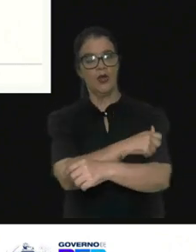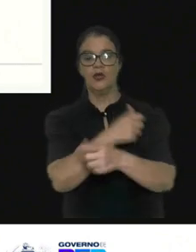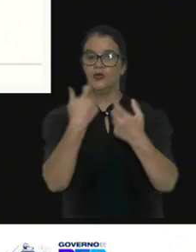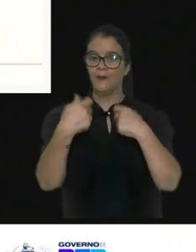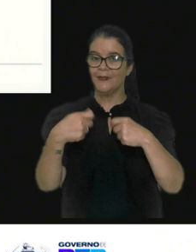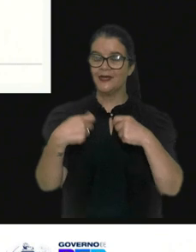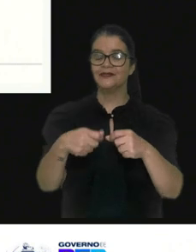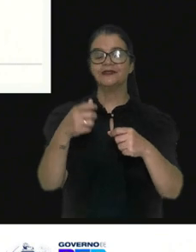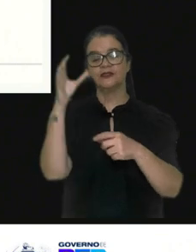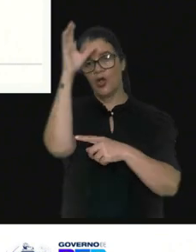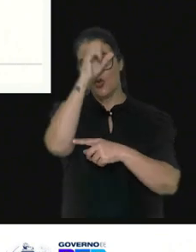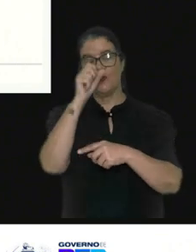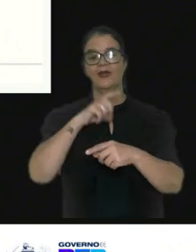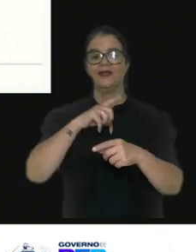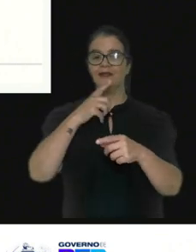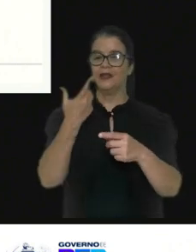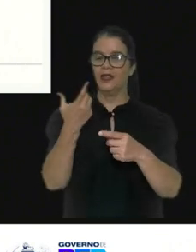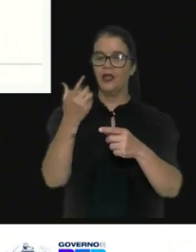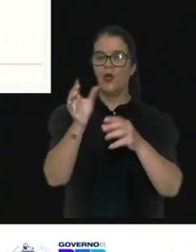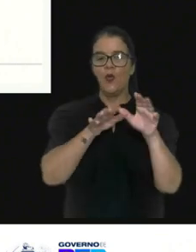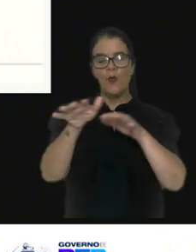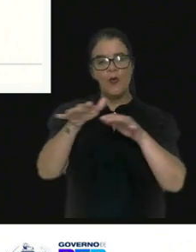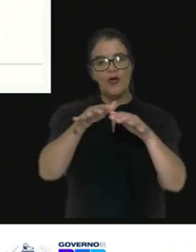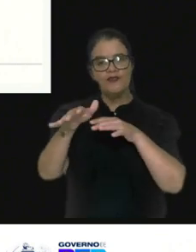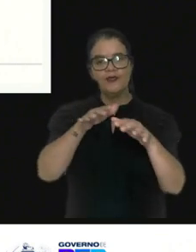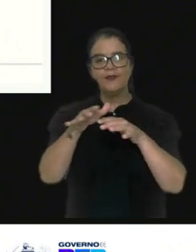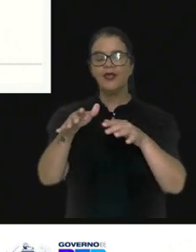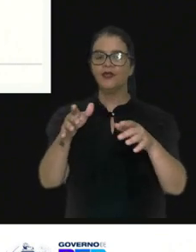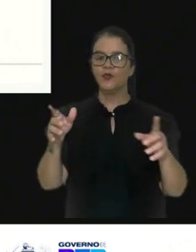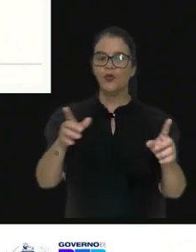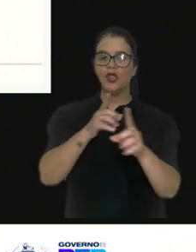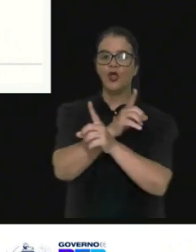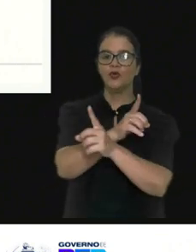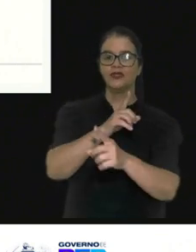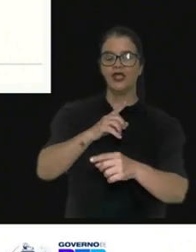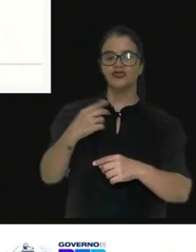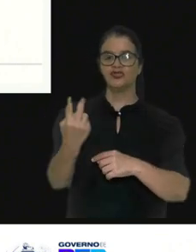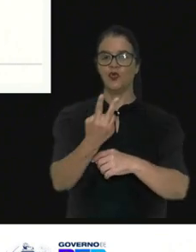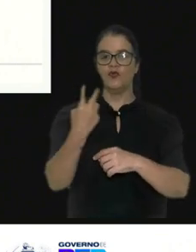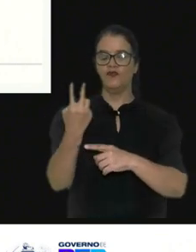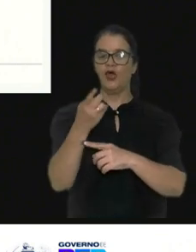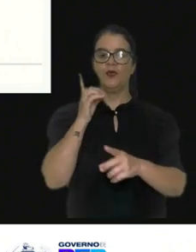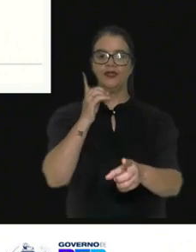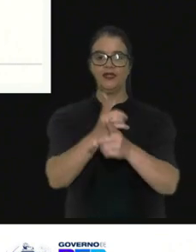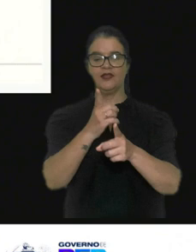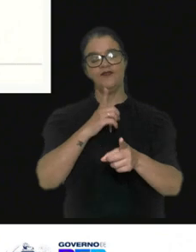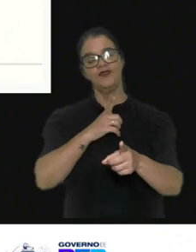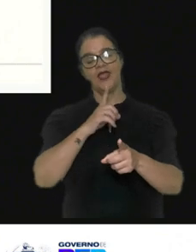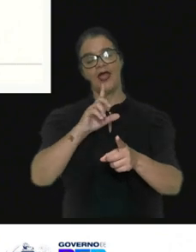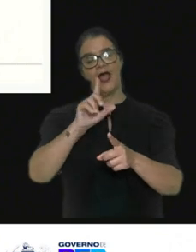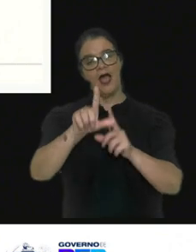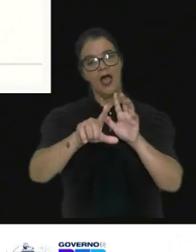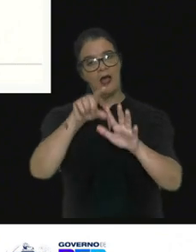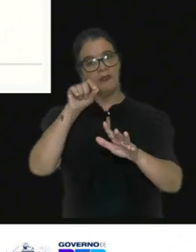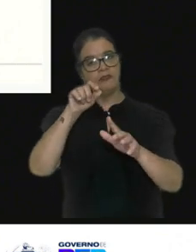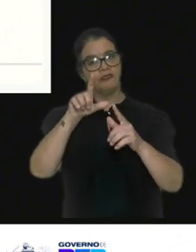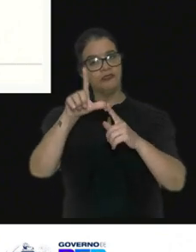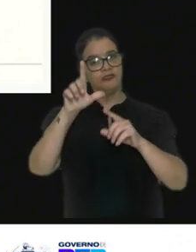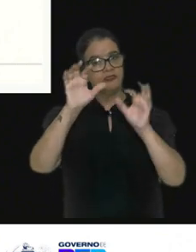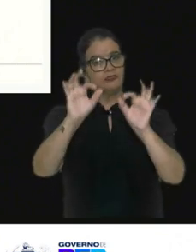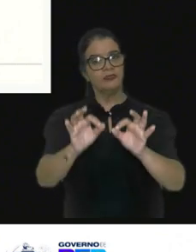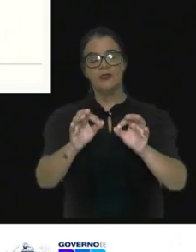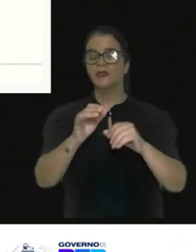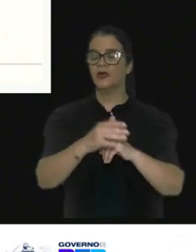compreender os traços do movimento em contraste com o barroco e identificar a alternativa correta. Bem,